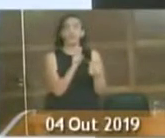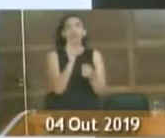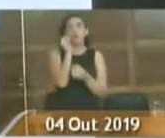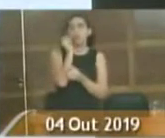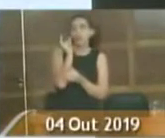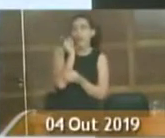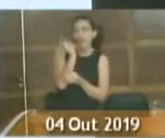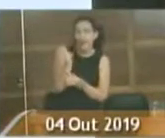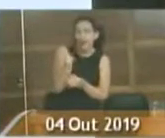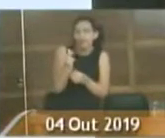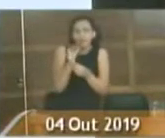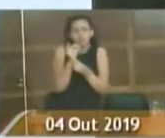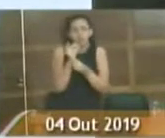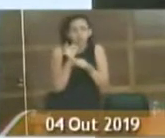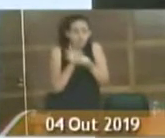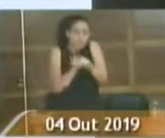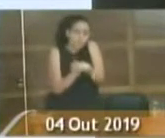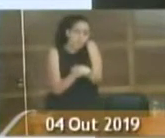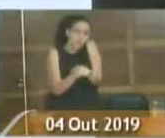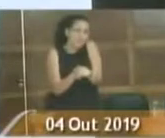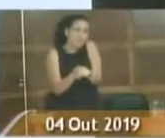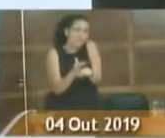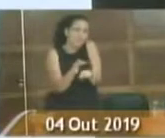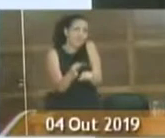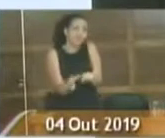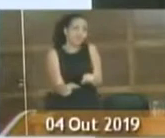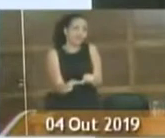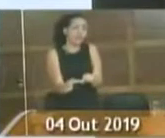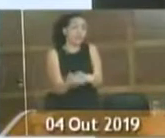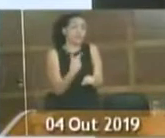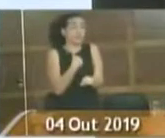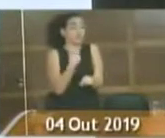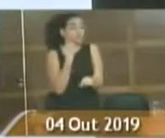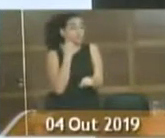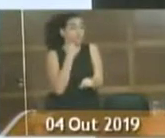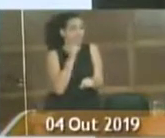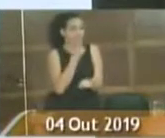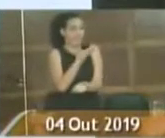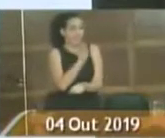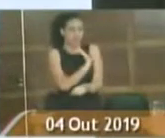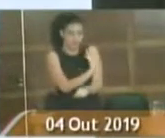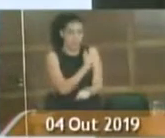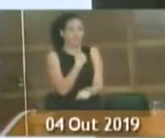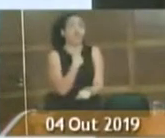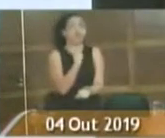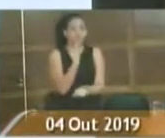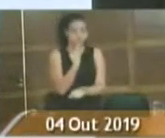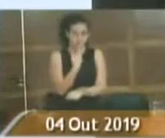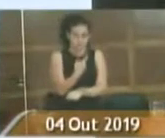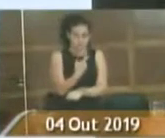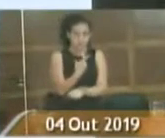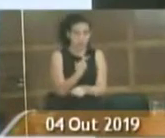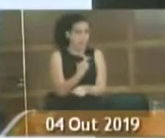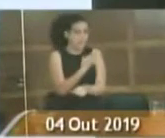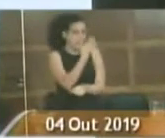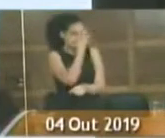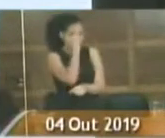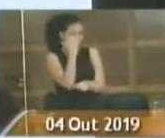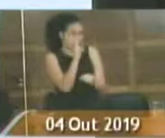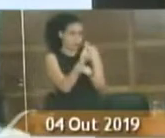Gato machucado, e eu sei que se não gostar, mas tudo bem, eu falo mesmo, tem protetor que não vai gostar,